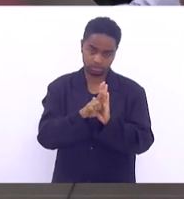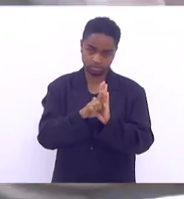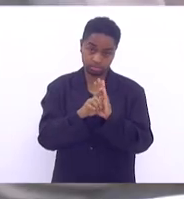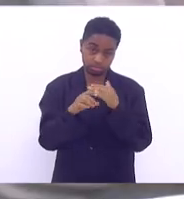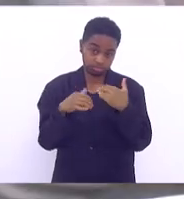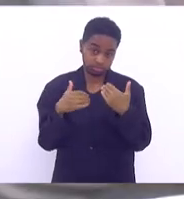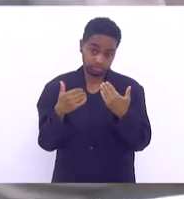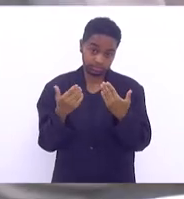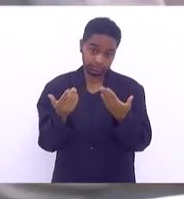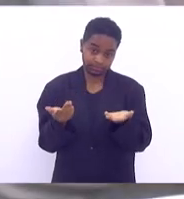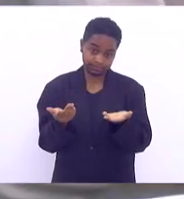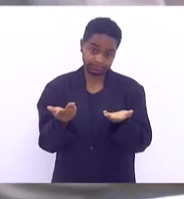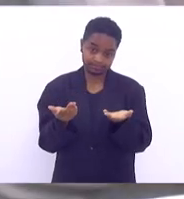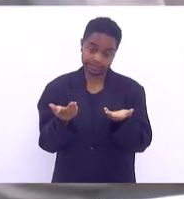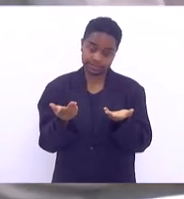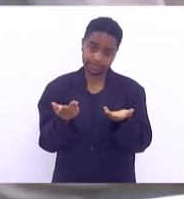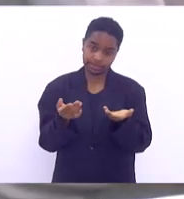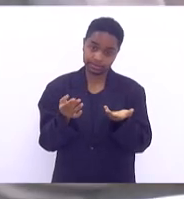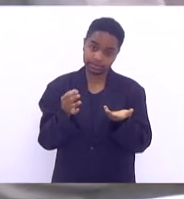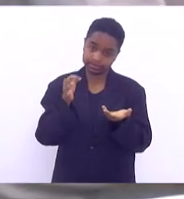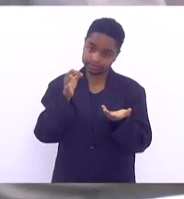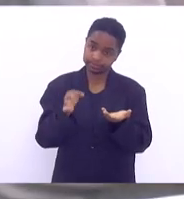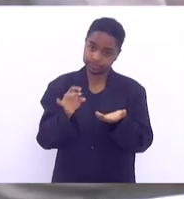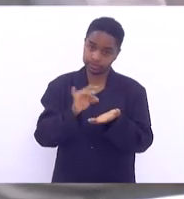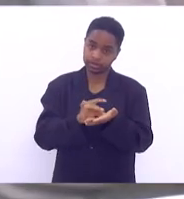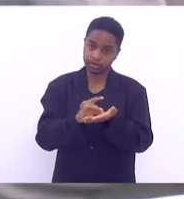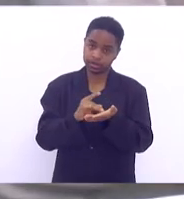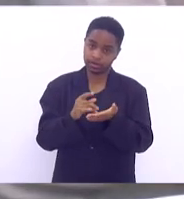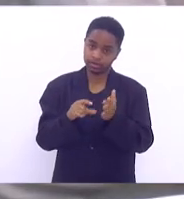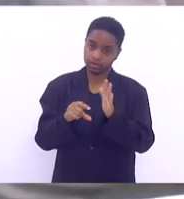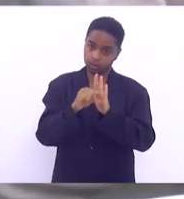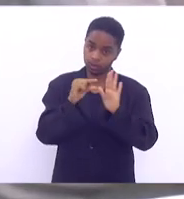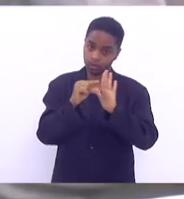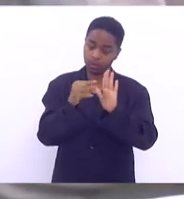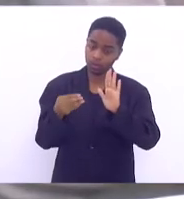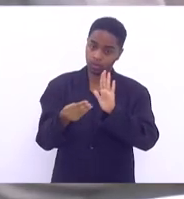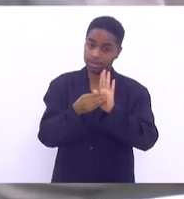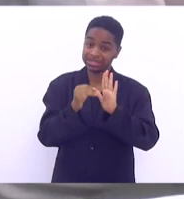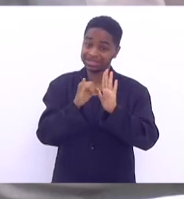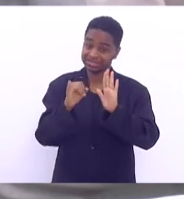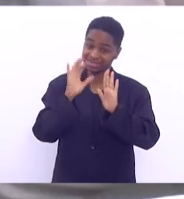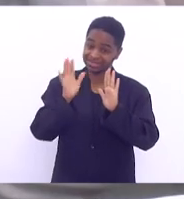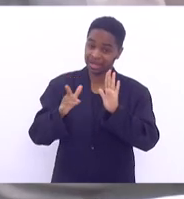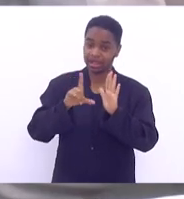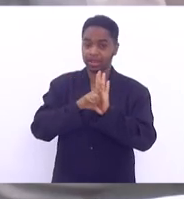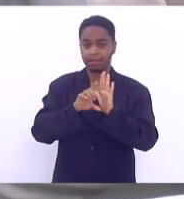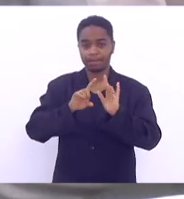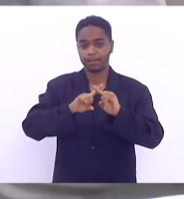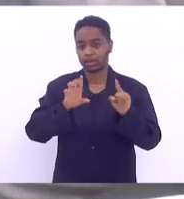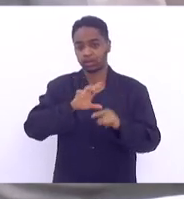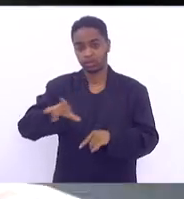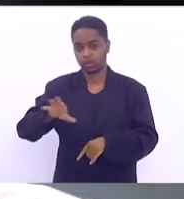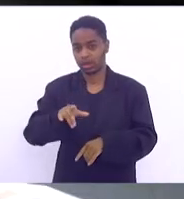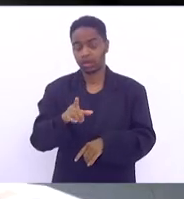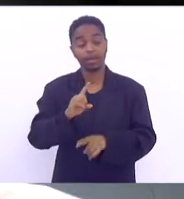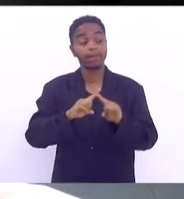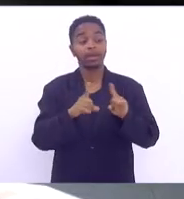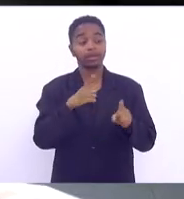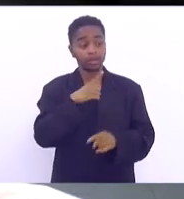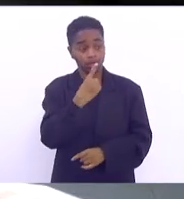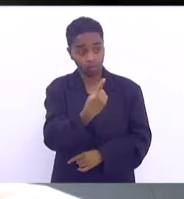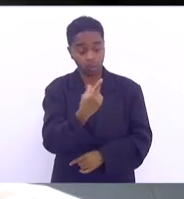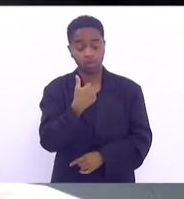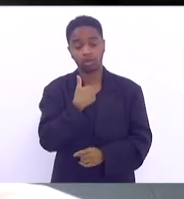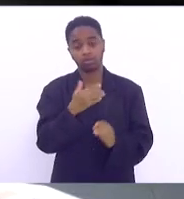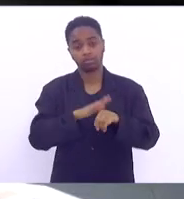Seria pertinente, de fato, fazer a menção e a alteração na ementa se já fosse lei, mas não é. Mas tem um que eu fui